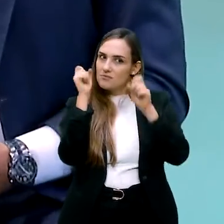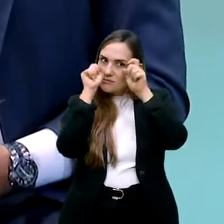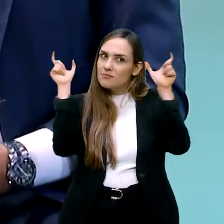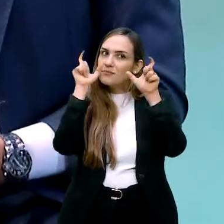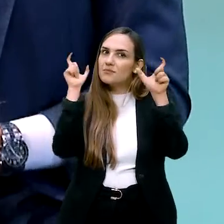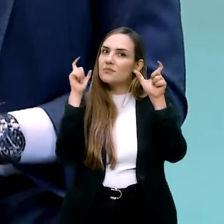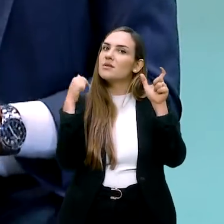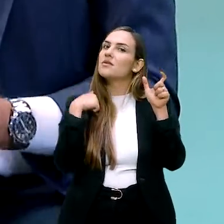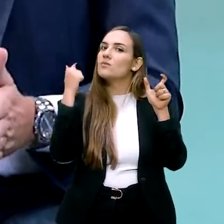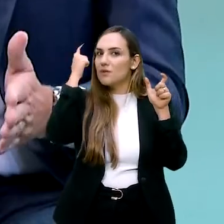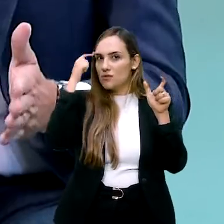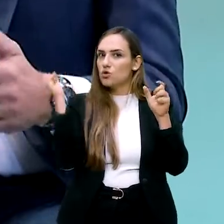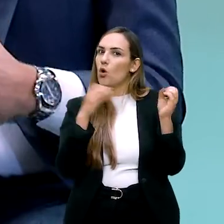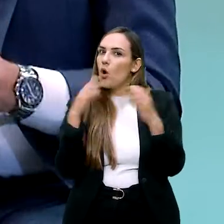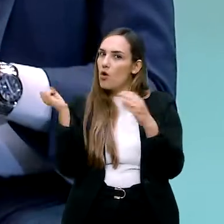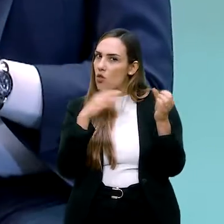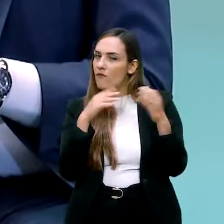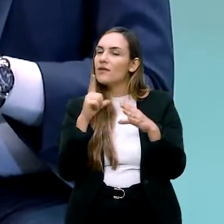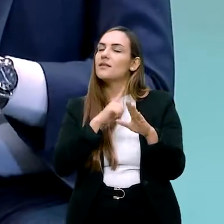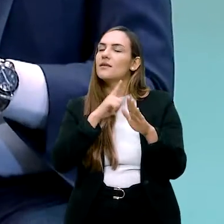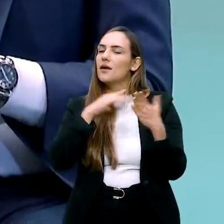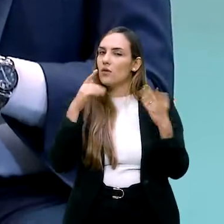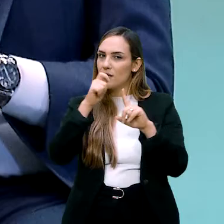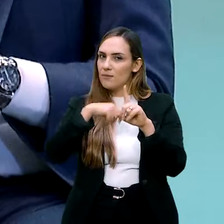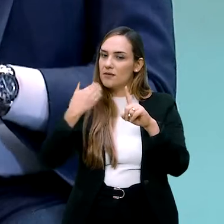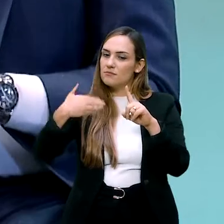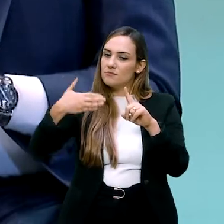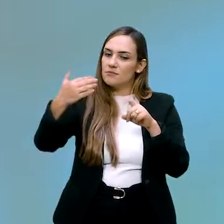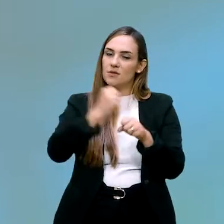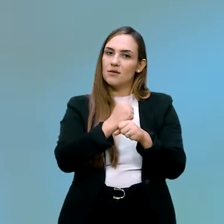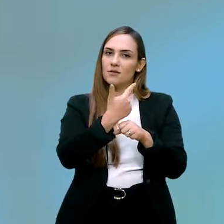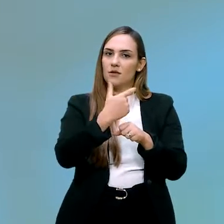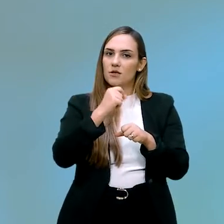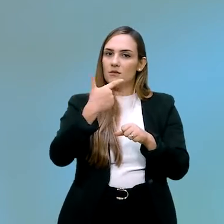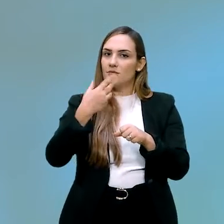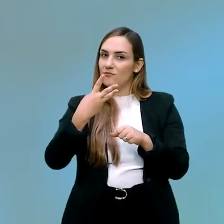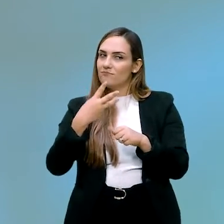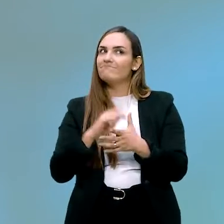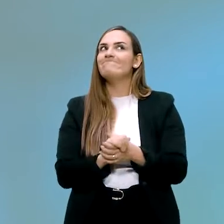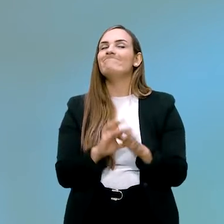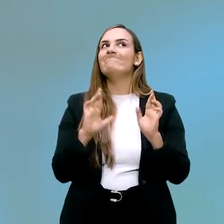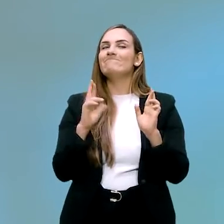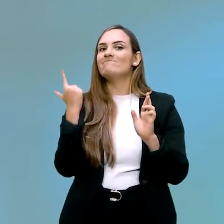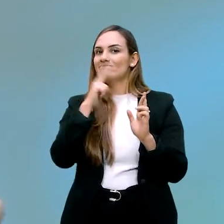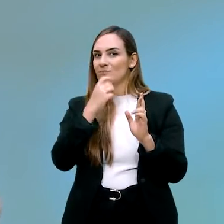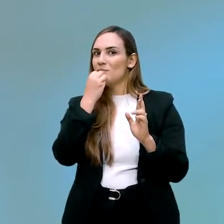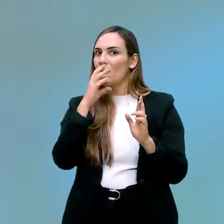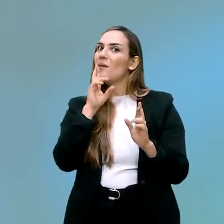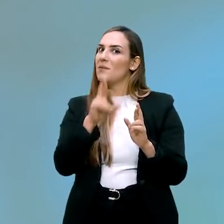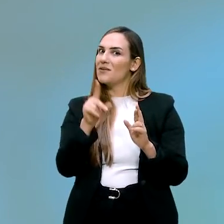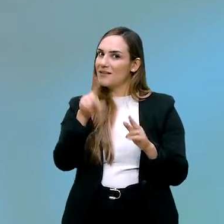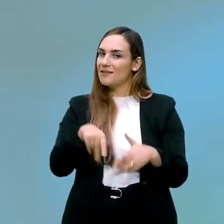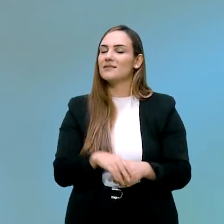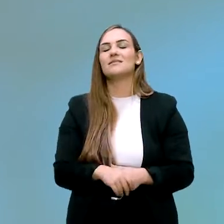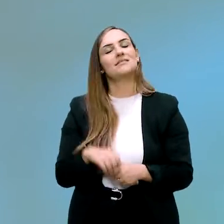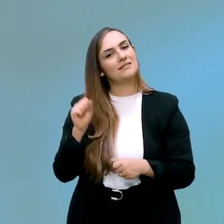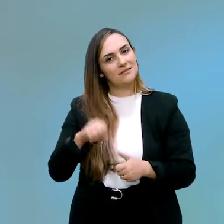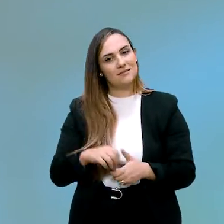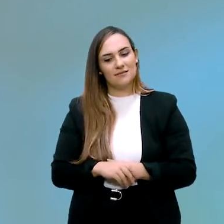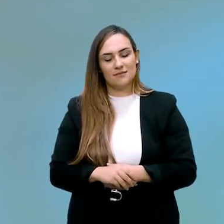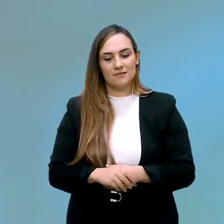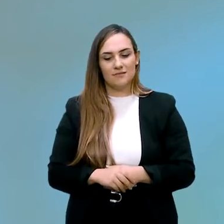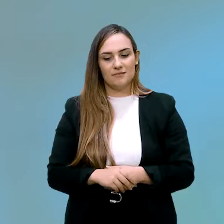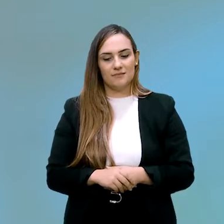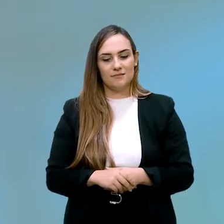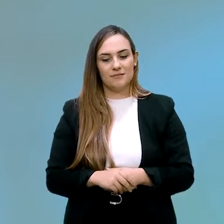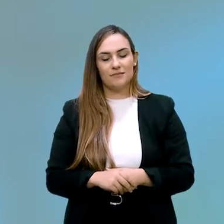mais novidades nos próximos meses, aí, talvez agora em 2023. Vamos esperar que isso se converta em resultados positivos, né? Sem dúvida.